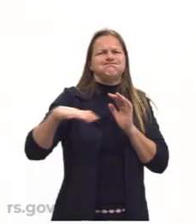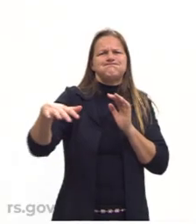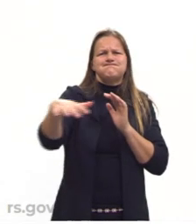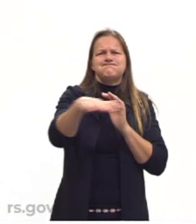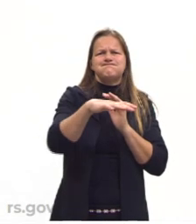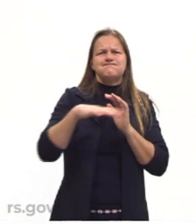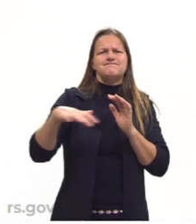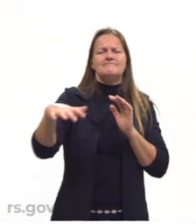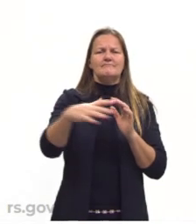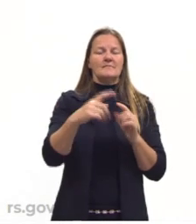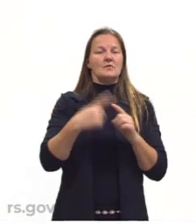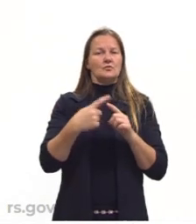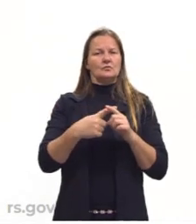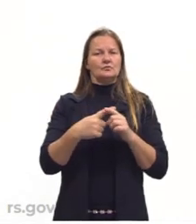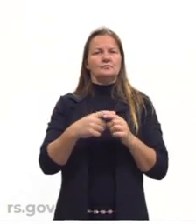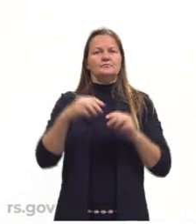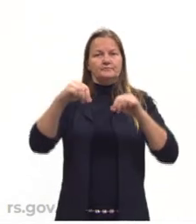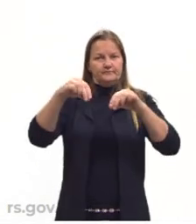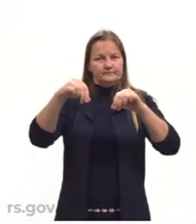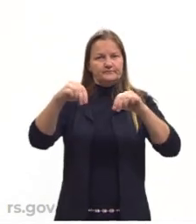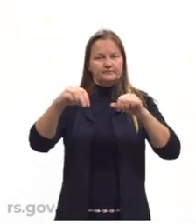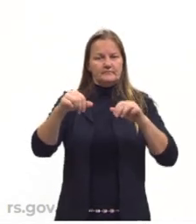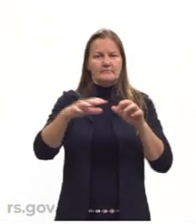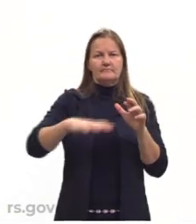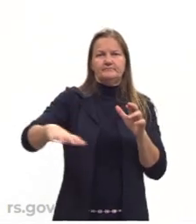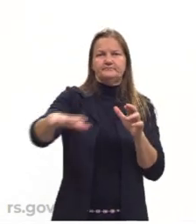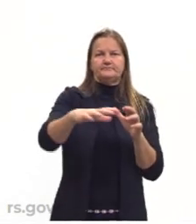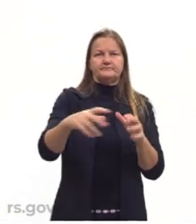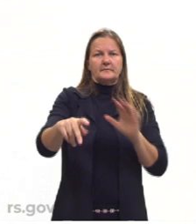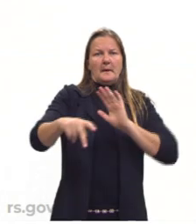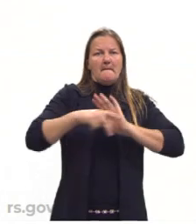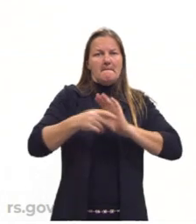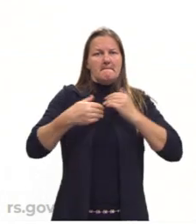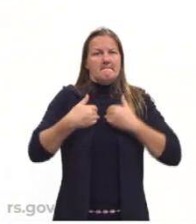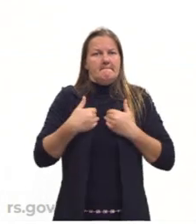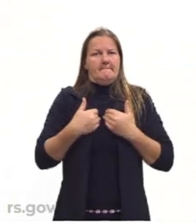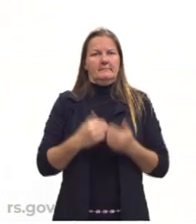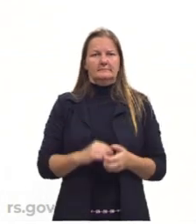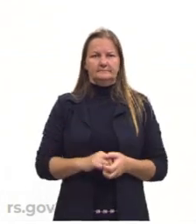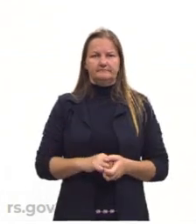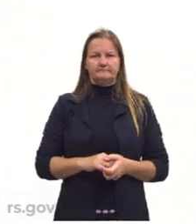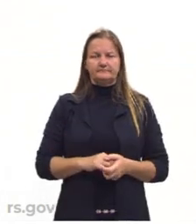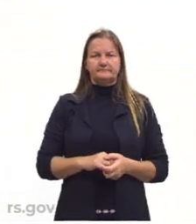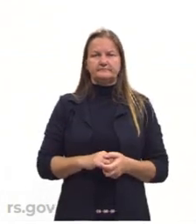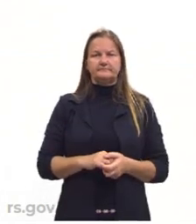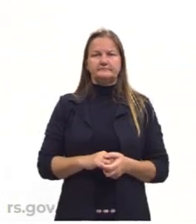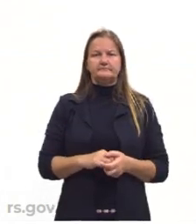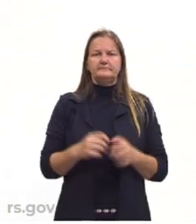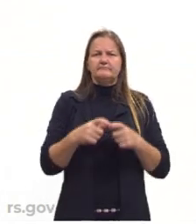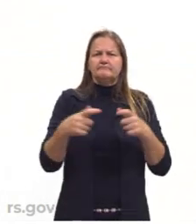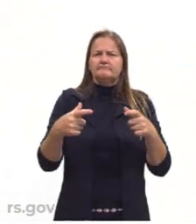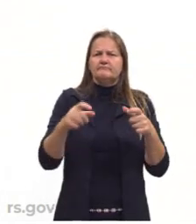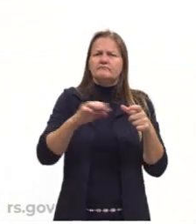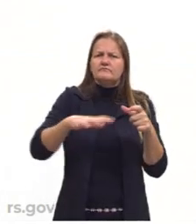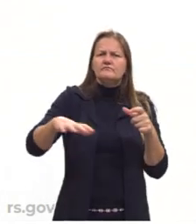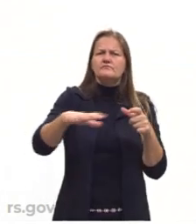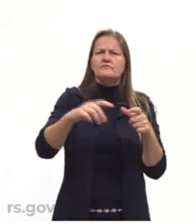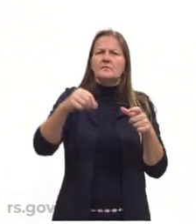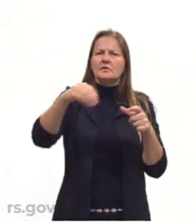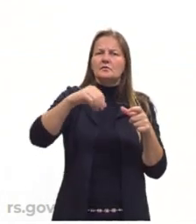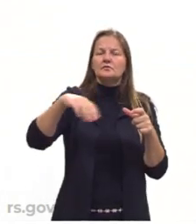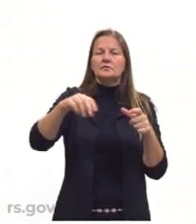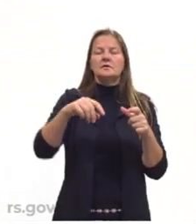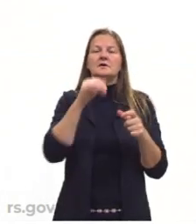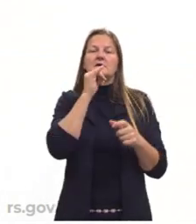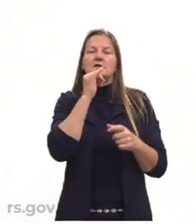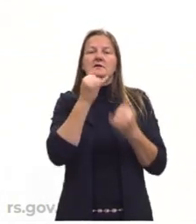que vão ser produtores vão ter o território eles vão ser donos no território né grande extensão de terra né E